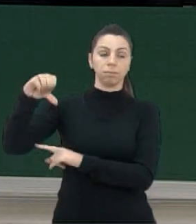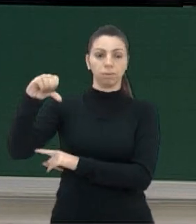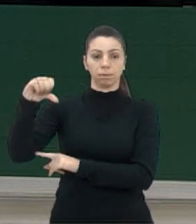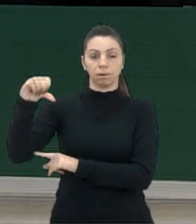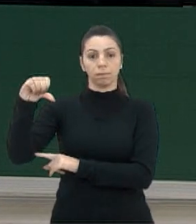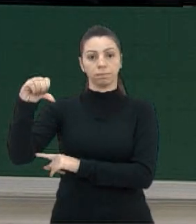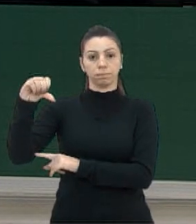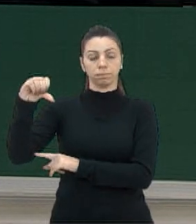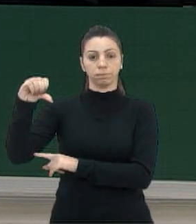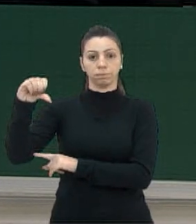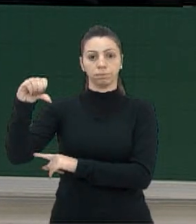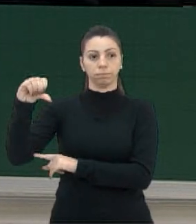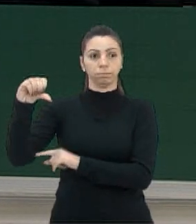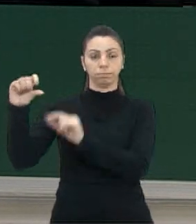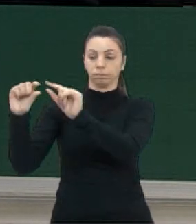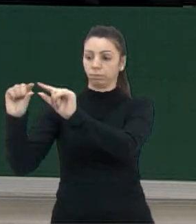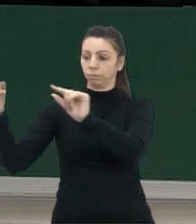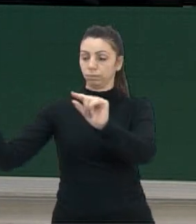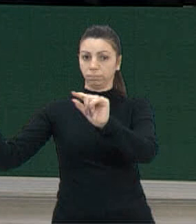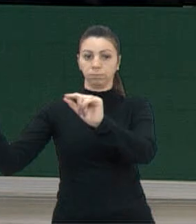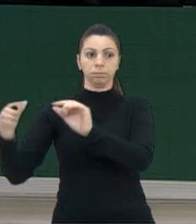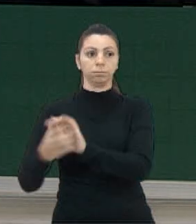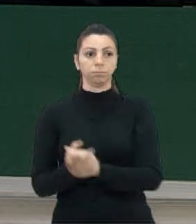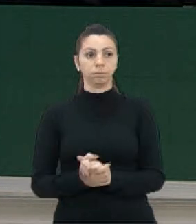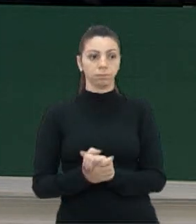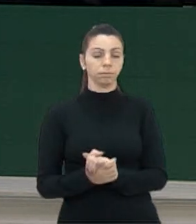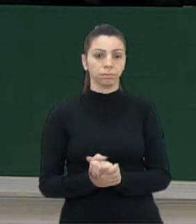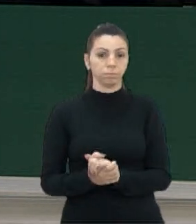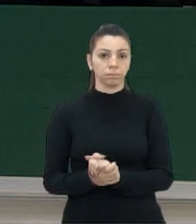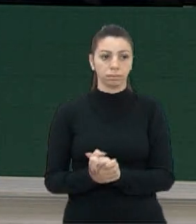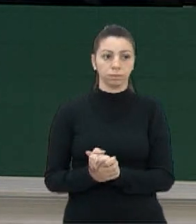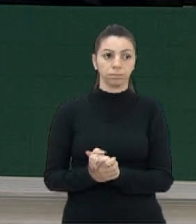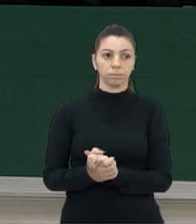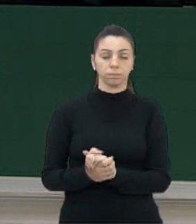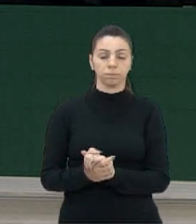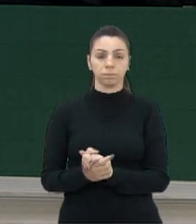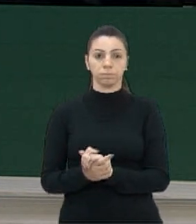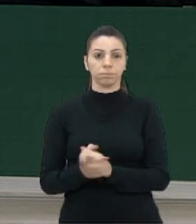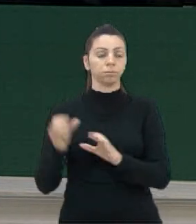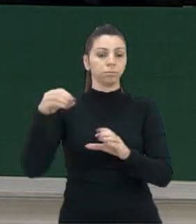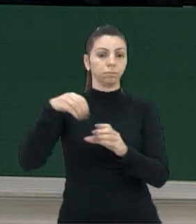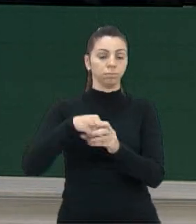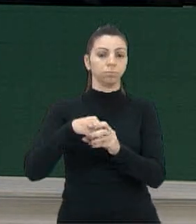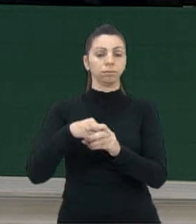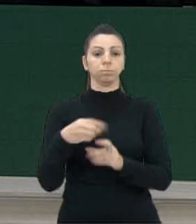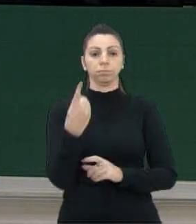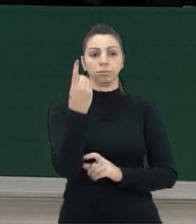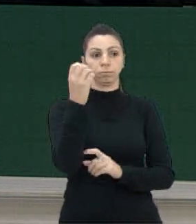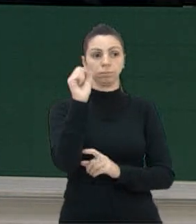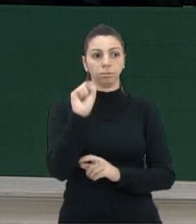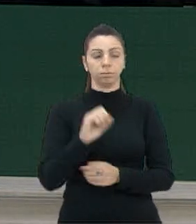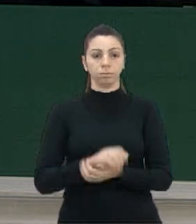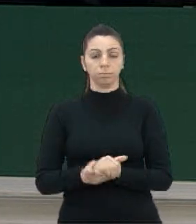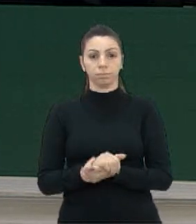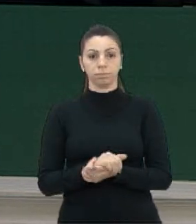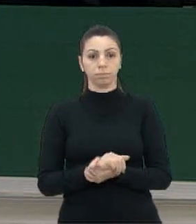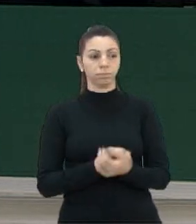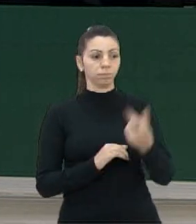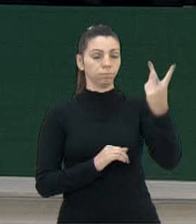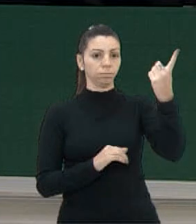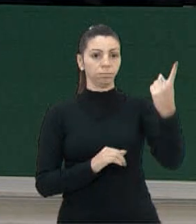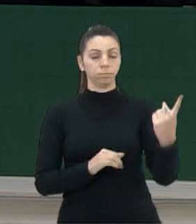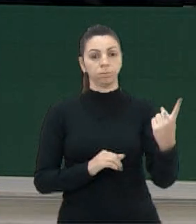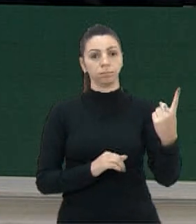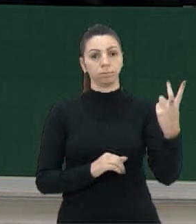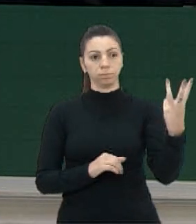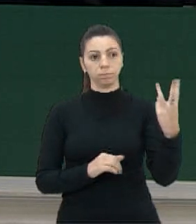porque eu coloquei a modificação aqui. Dentro dessa soma, vou ter os 18 e 21 com 3 aqui da